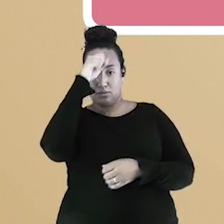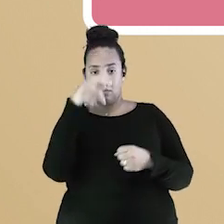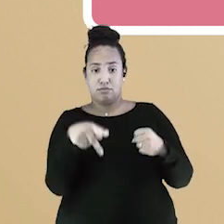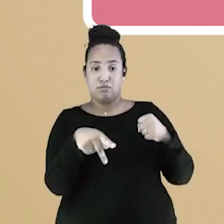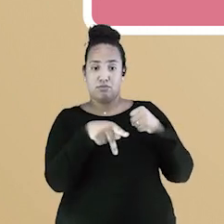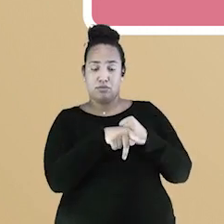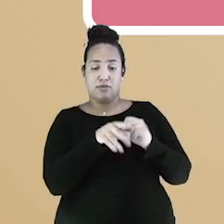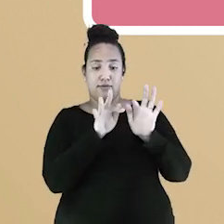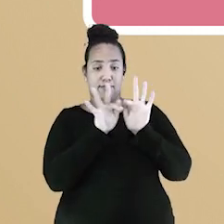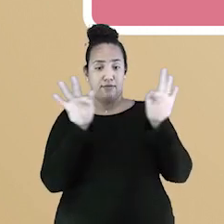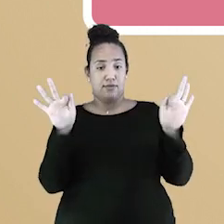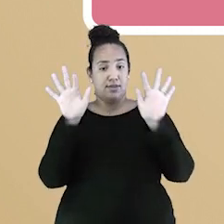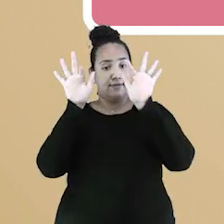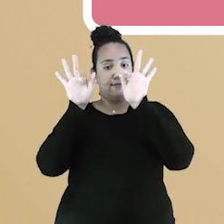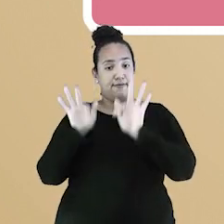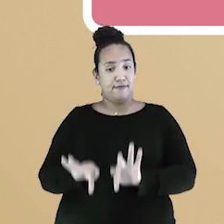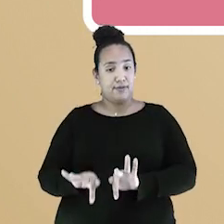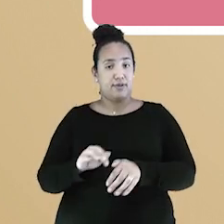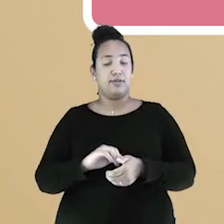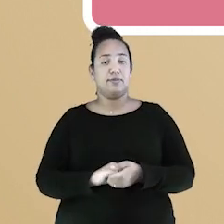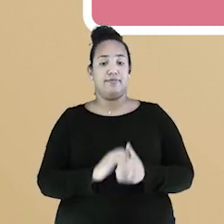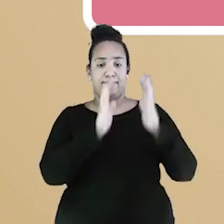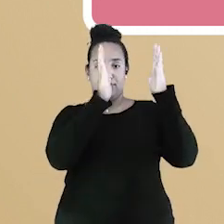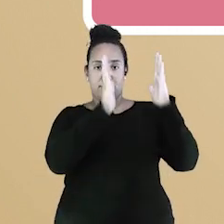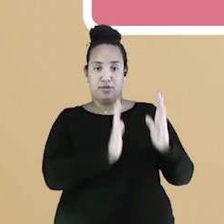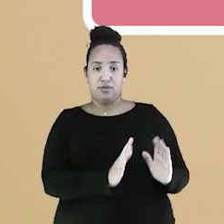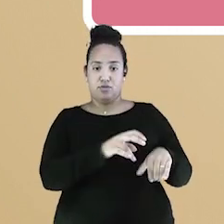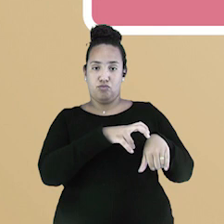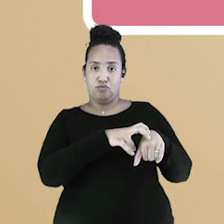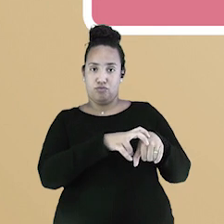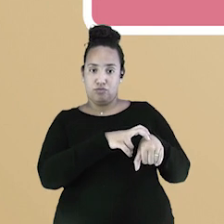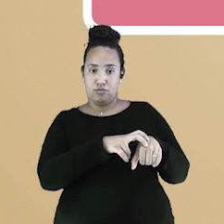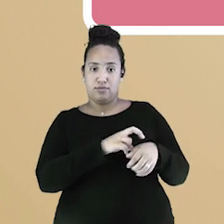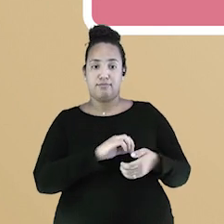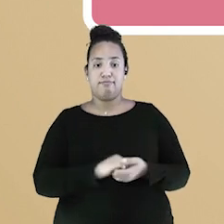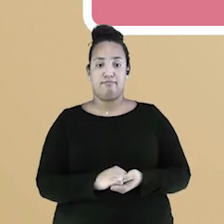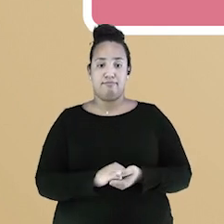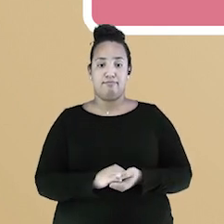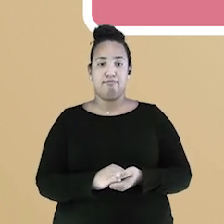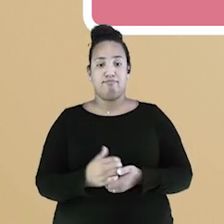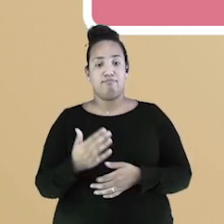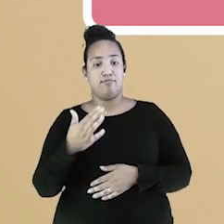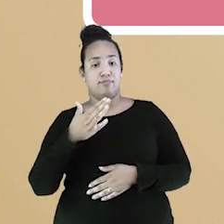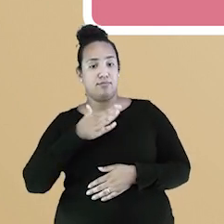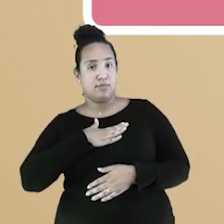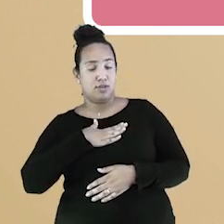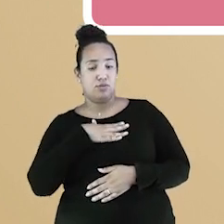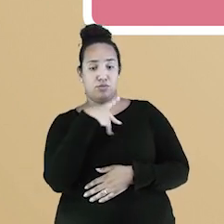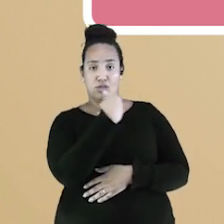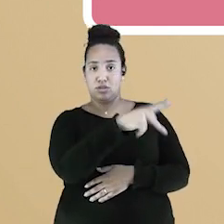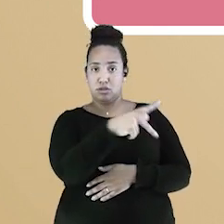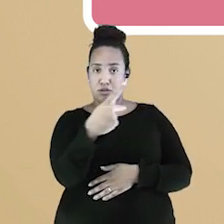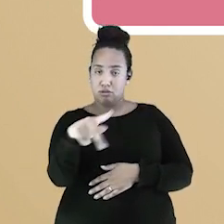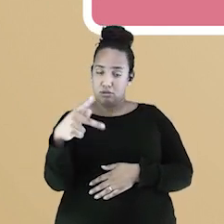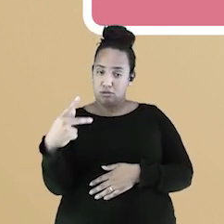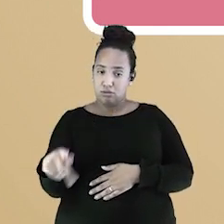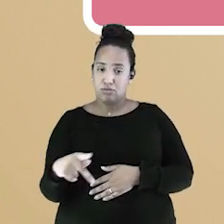verde. Mine, yours, his,